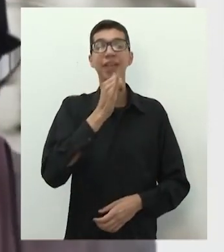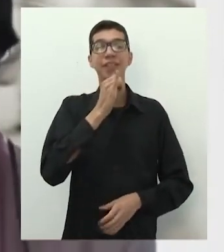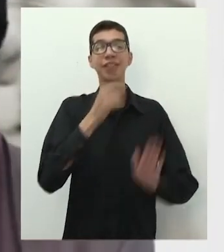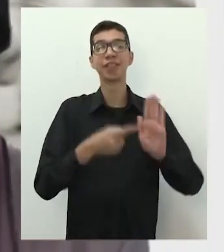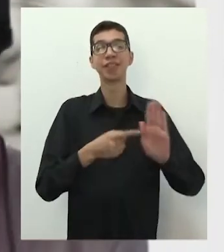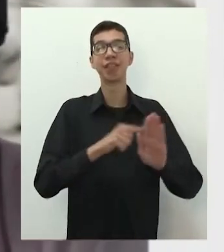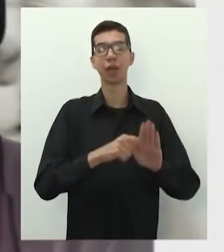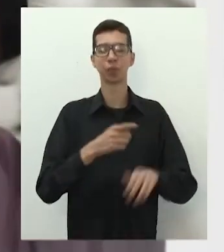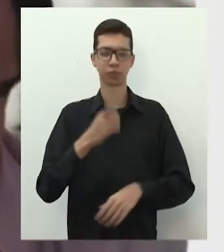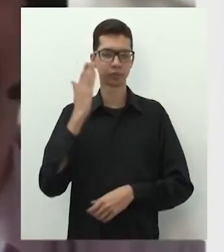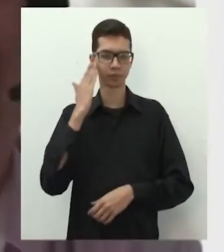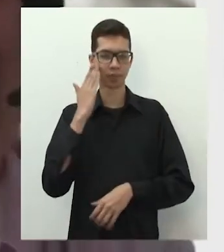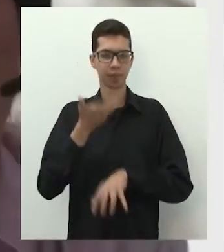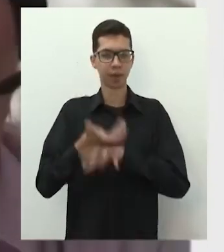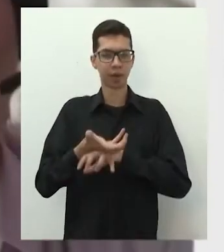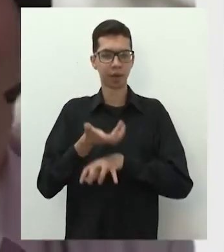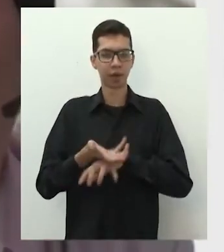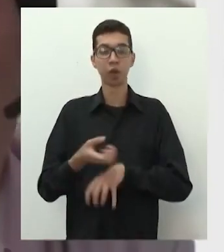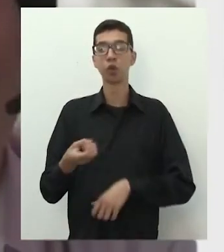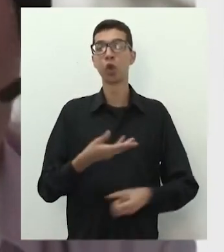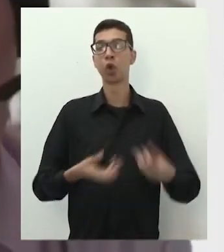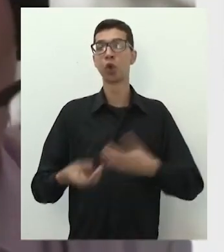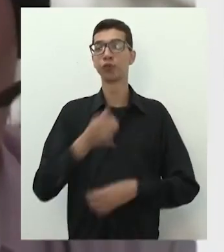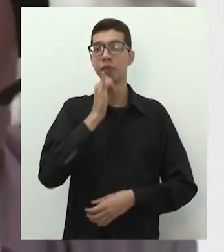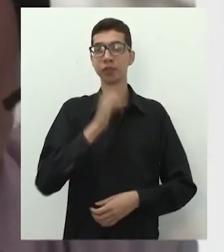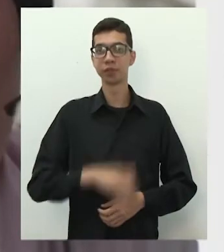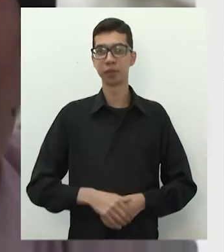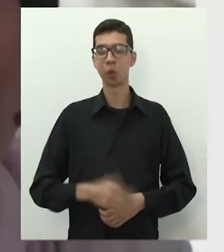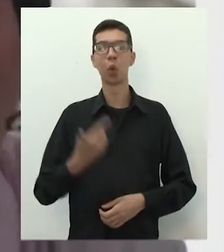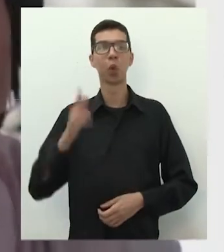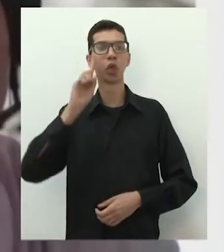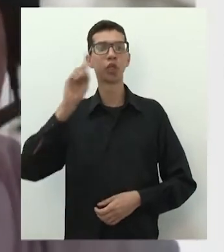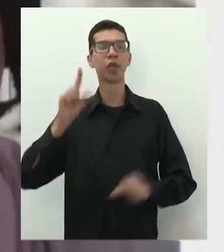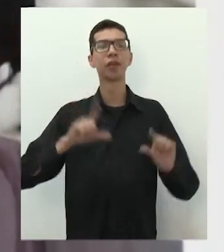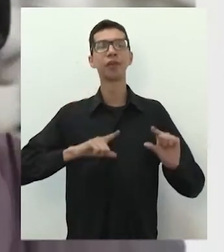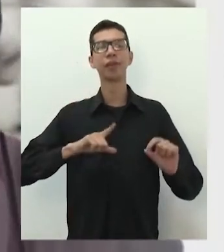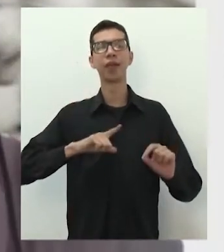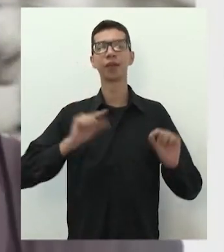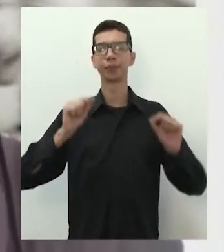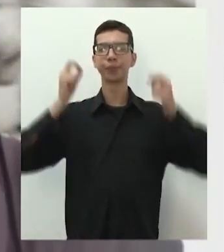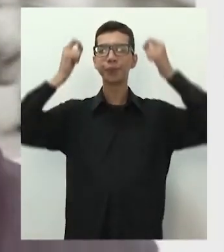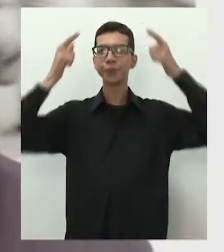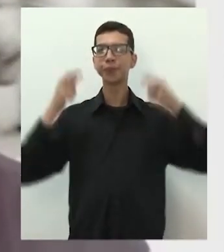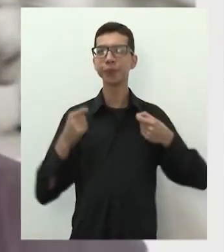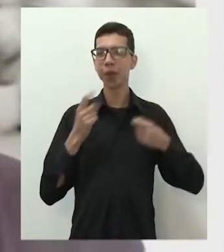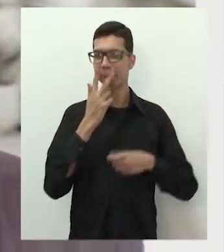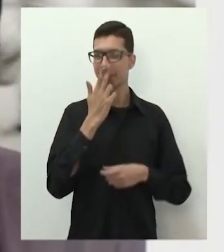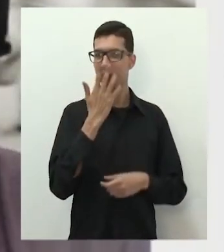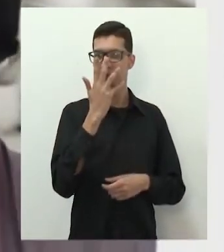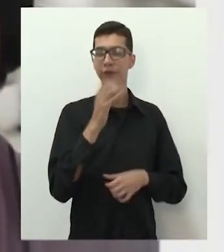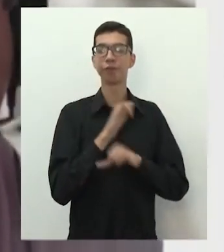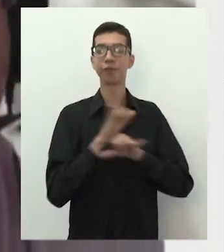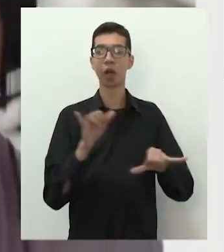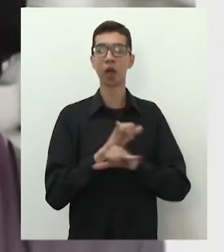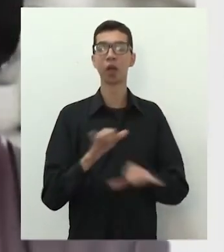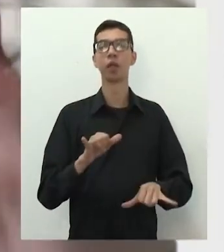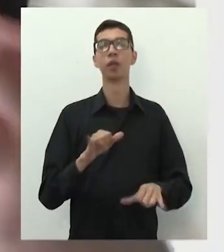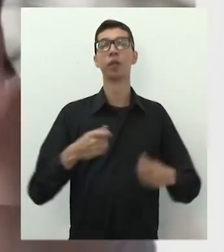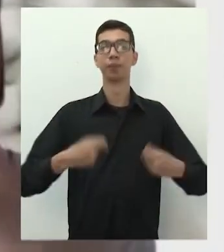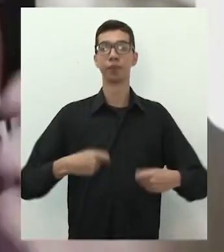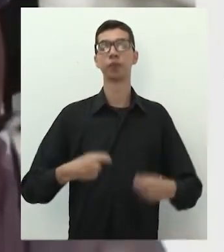sobre saúde digital dos adolescentes, mas eu tentei resumir hoje o que me inquieta mais e o que é necessário um profissional de